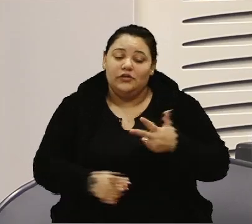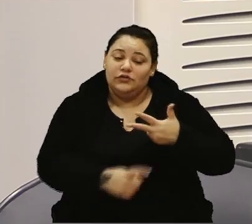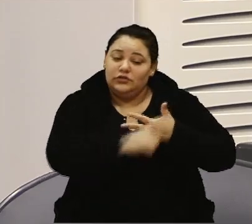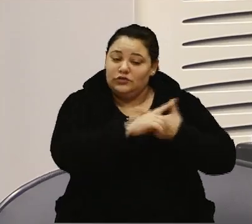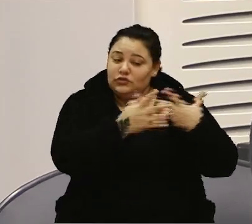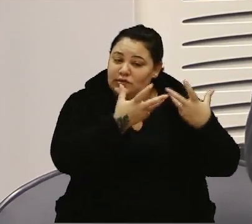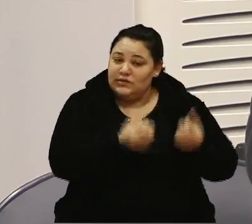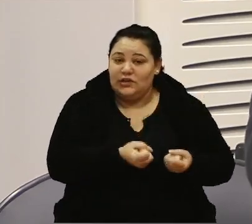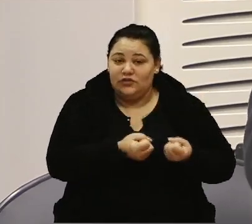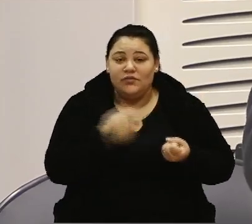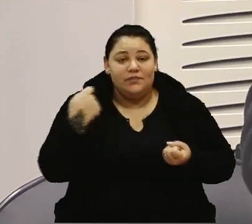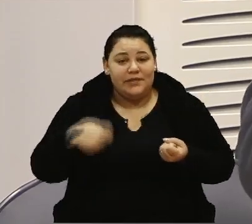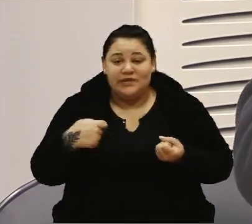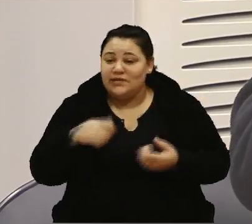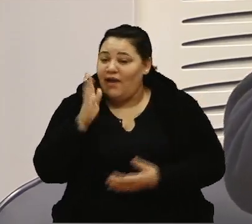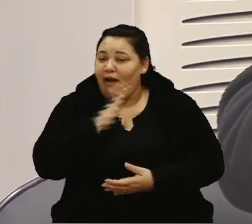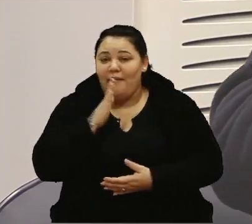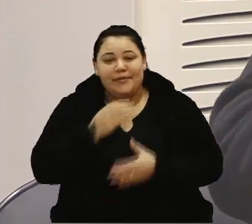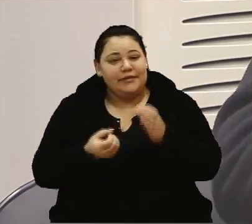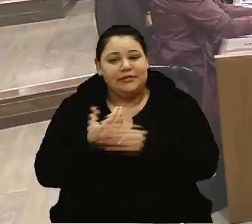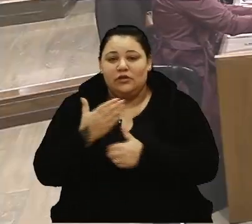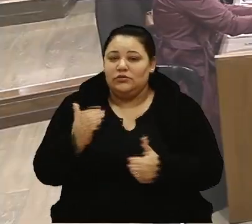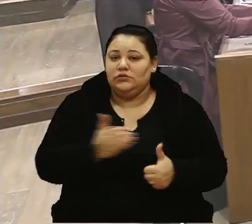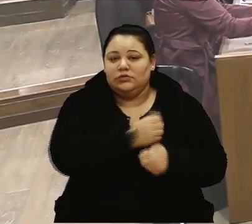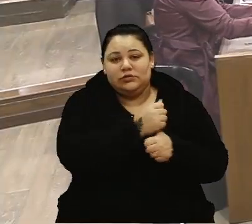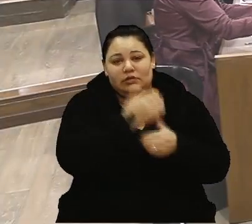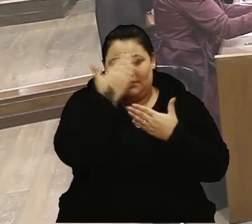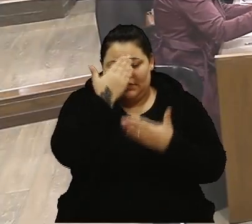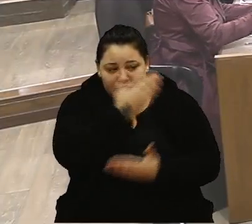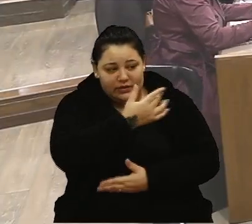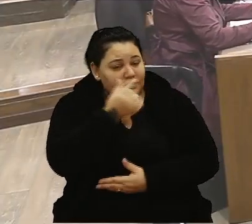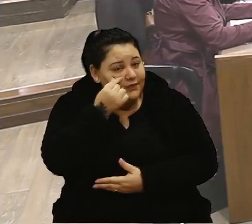que está na necessidade da sua criação. Obrigado. Obrigado, vereador Frisso. Encerrada a